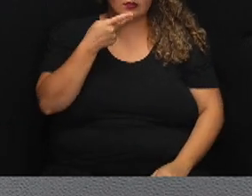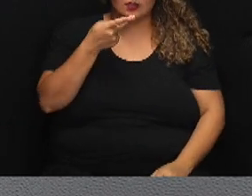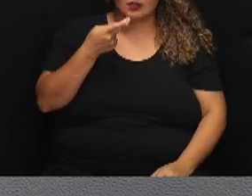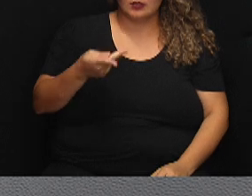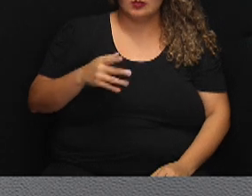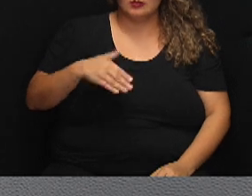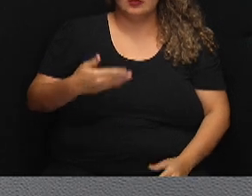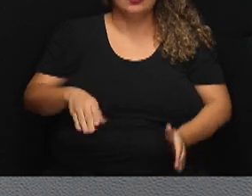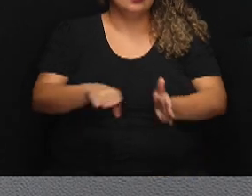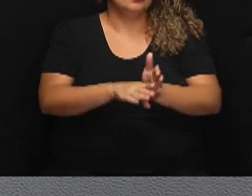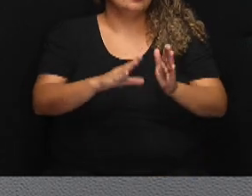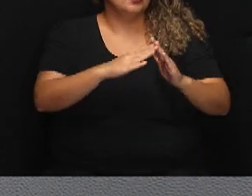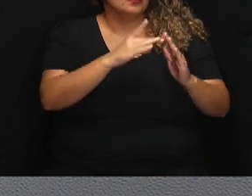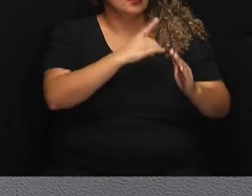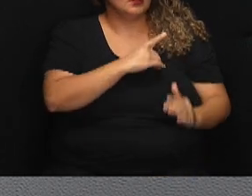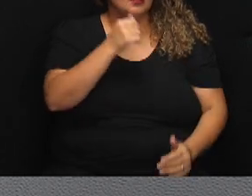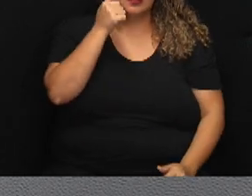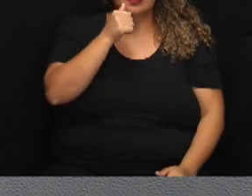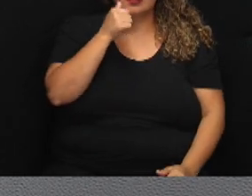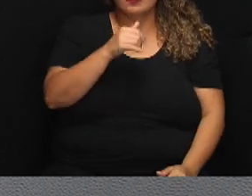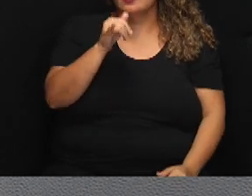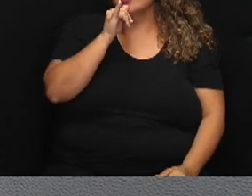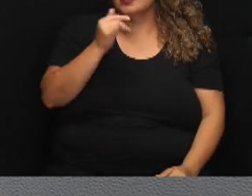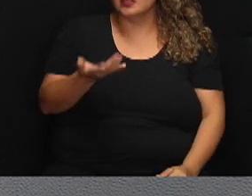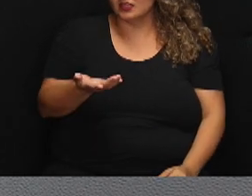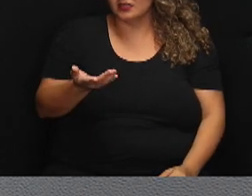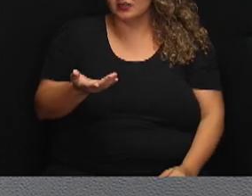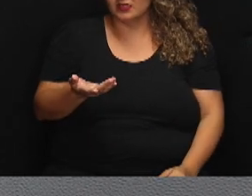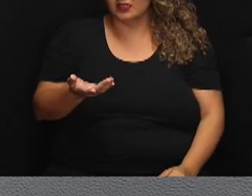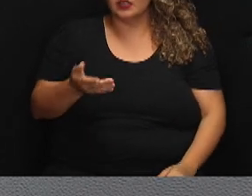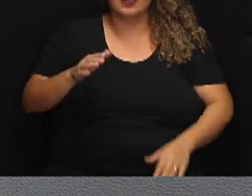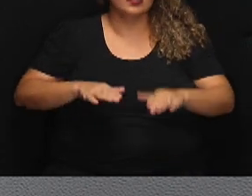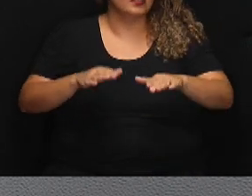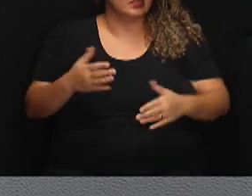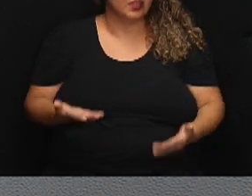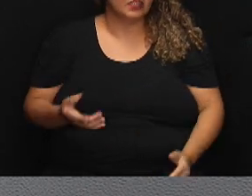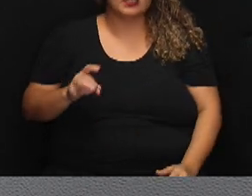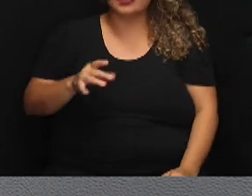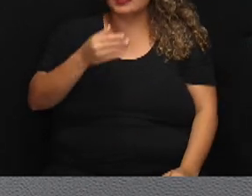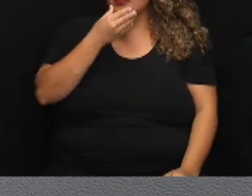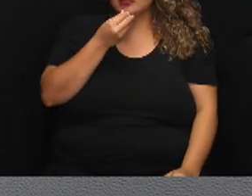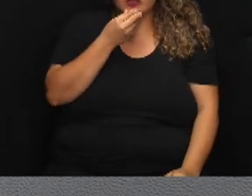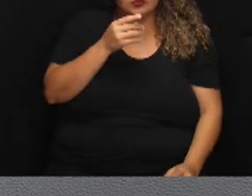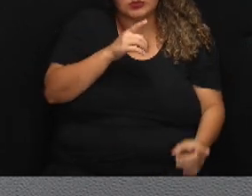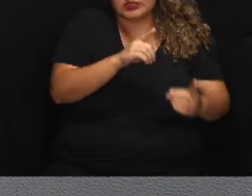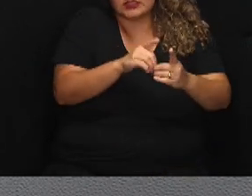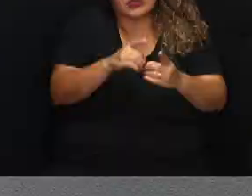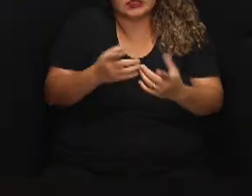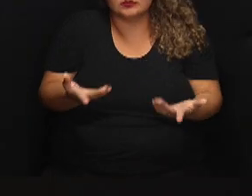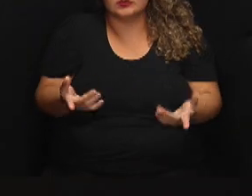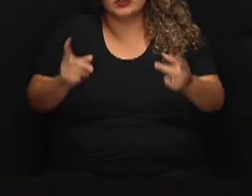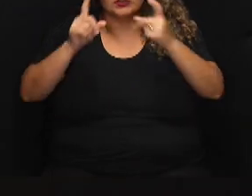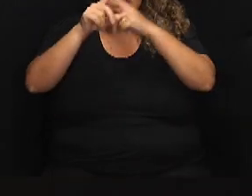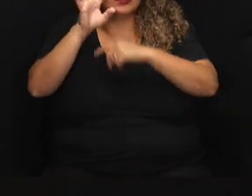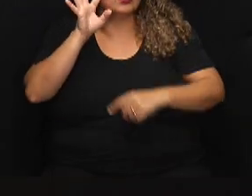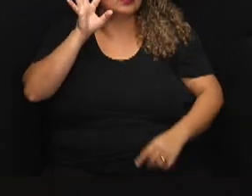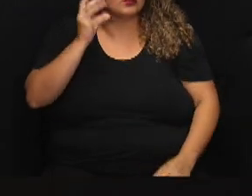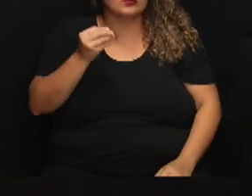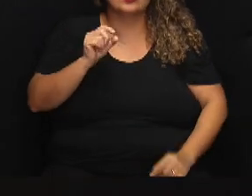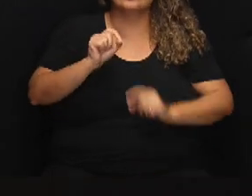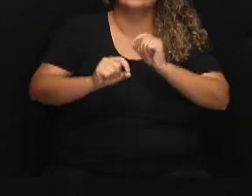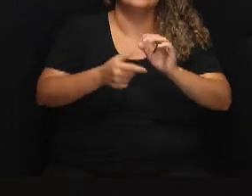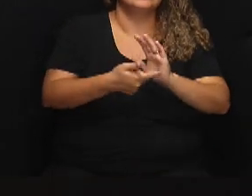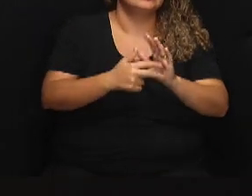na delegacia da mulher, por exemplo, onde muitas vezes só tem homens atendendo, da dificuldade da compreensão do que é a